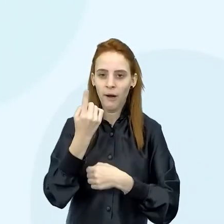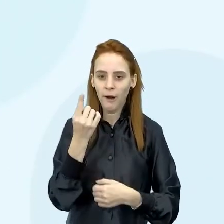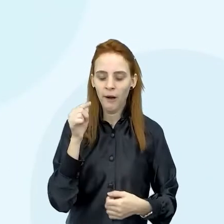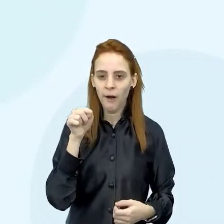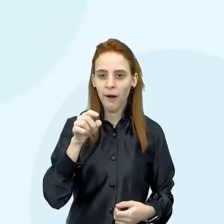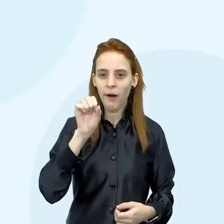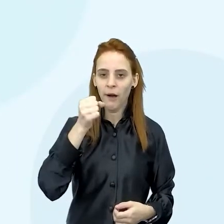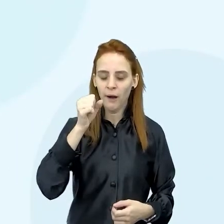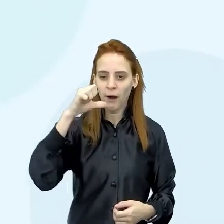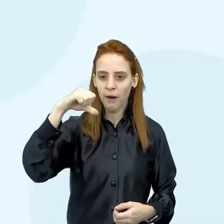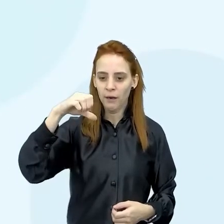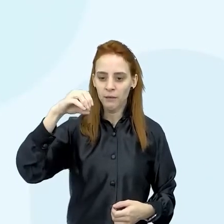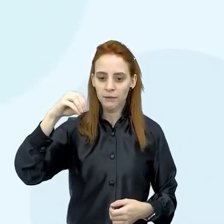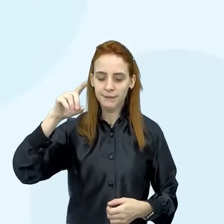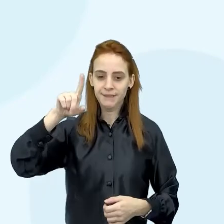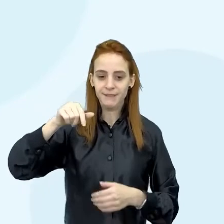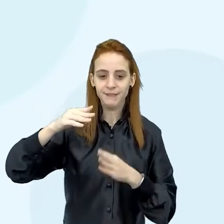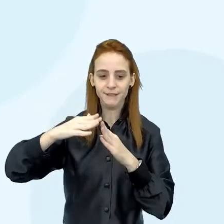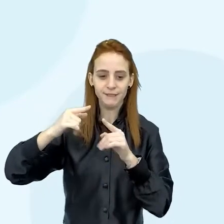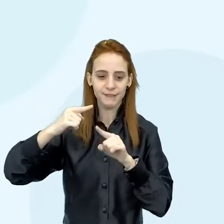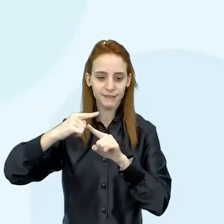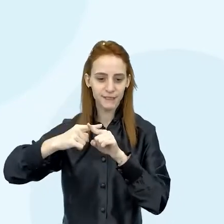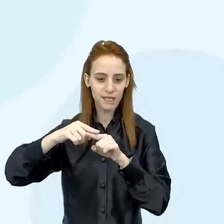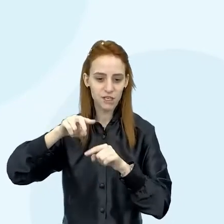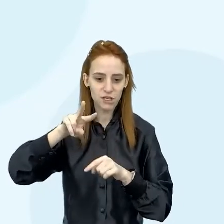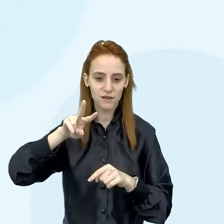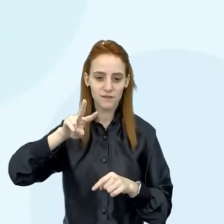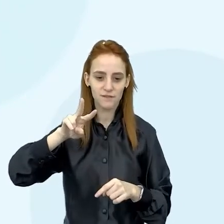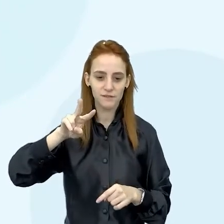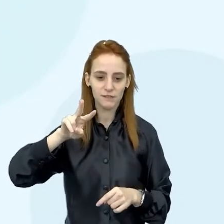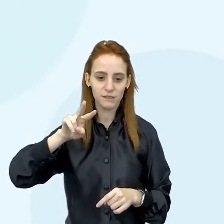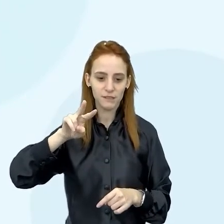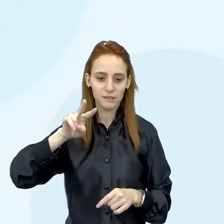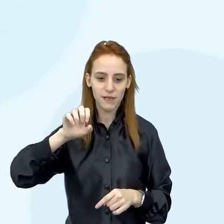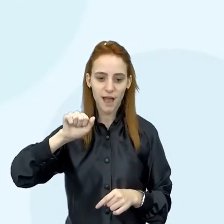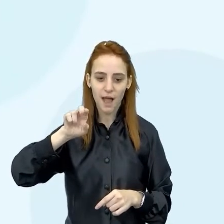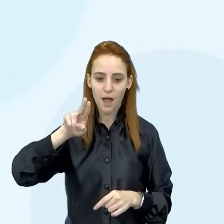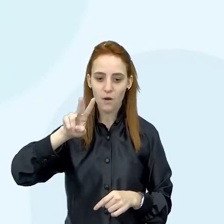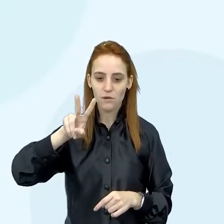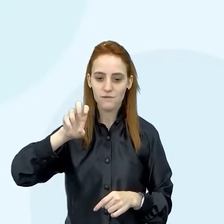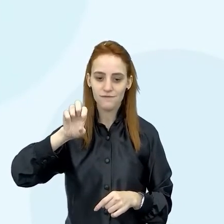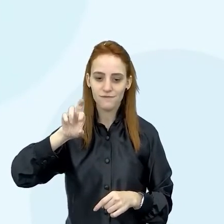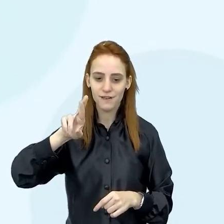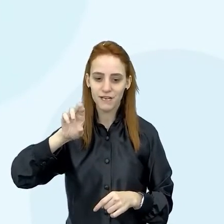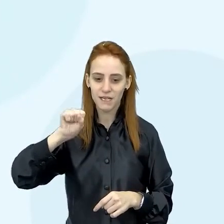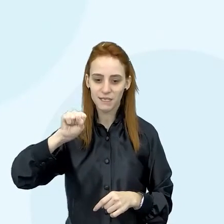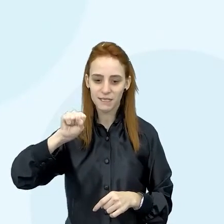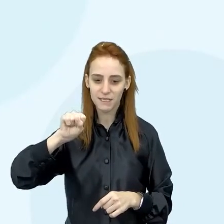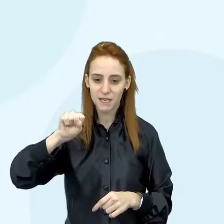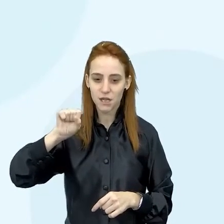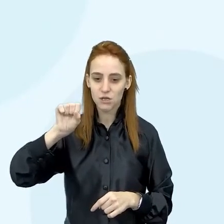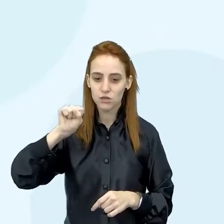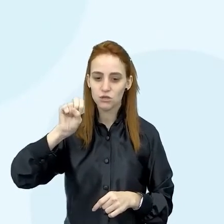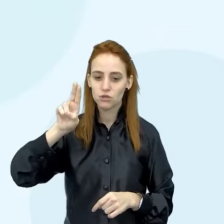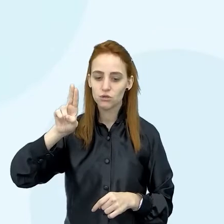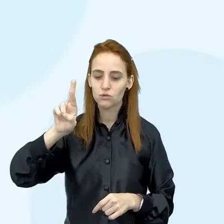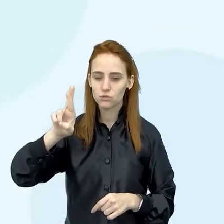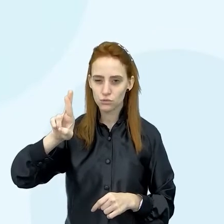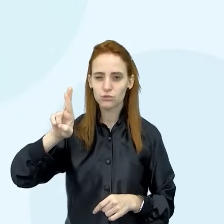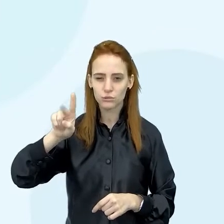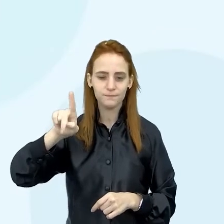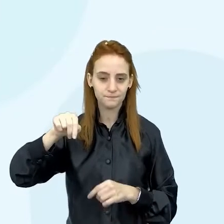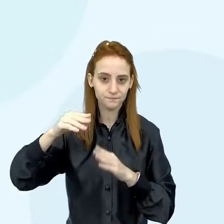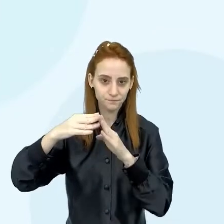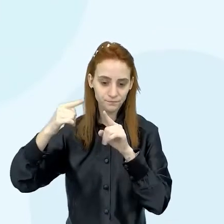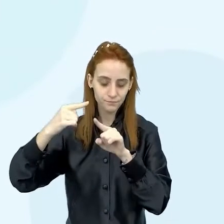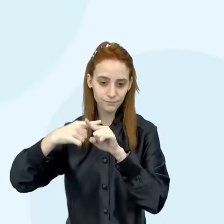a igreja de Auvers-sur-Oise, não sei. Está bem no francês aí. Ou não sei a pronúncia. A